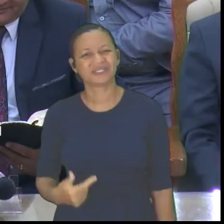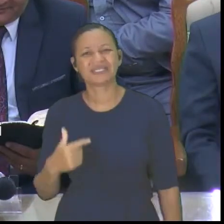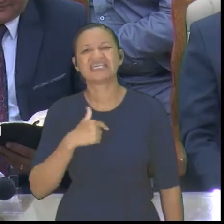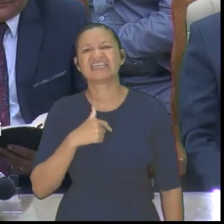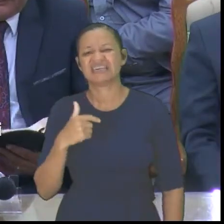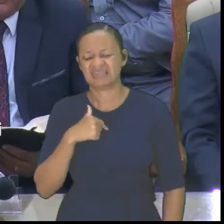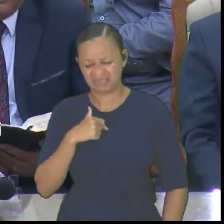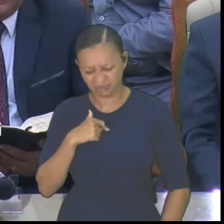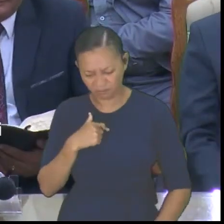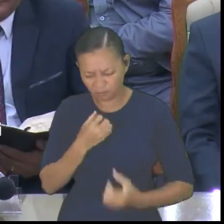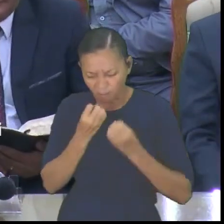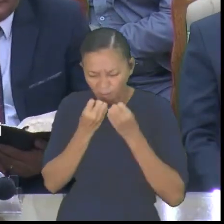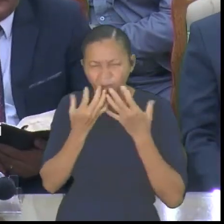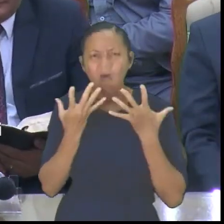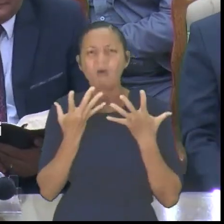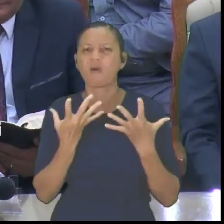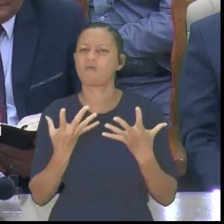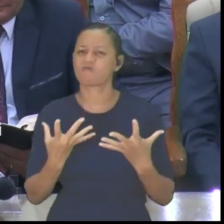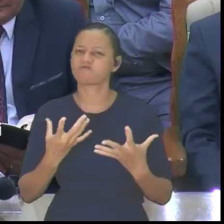gastarei,